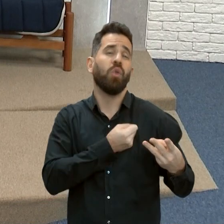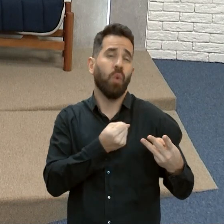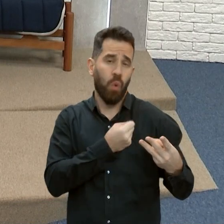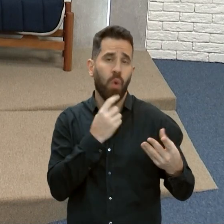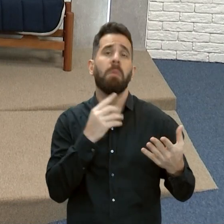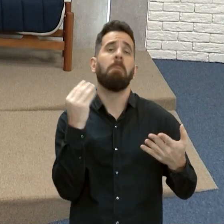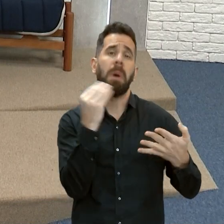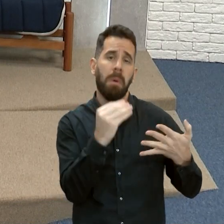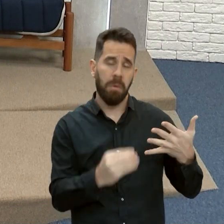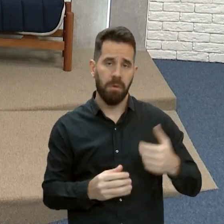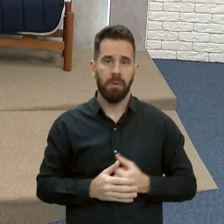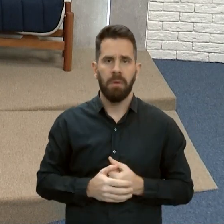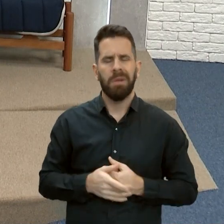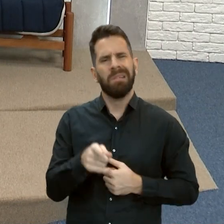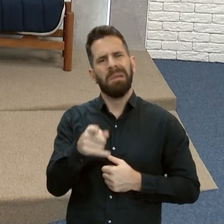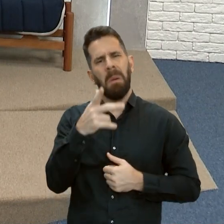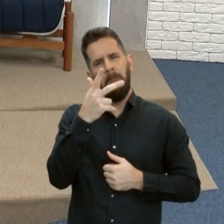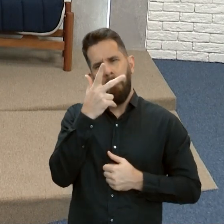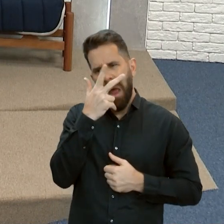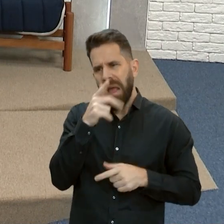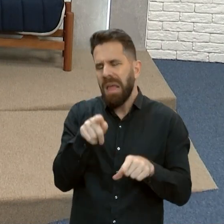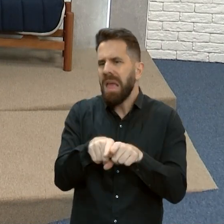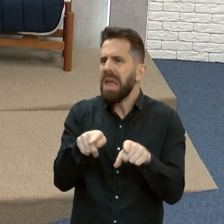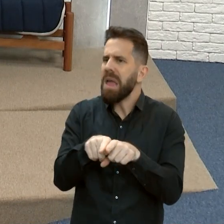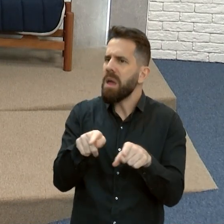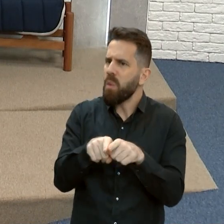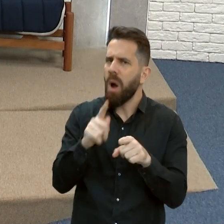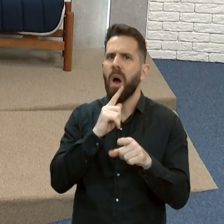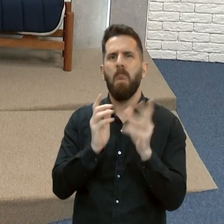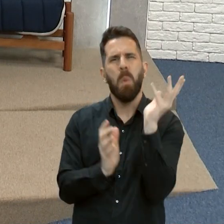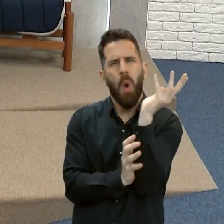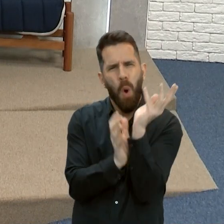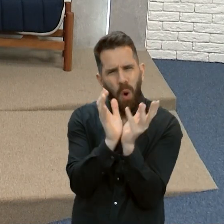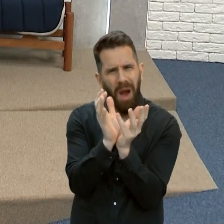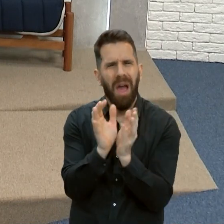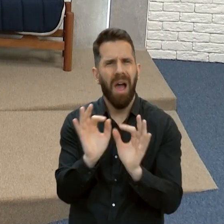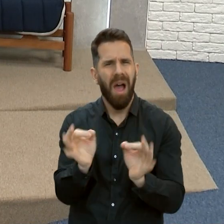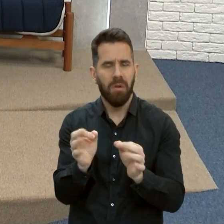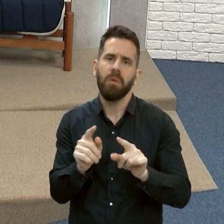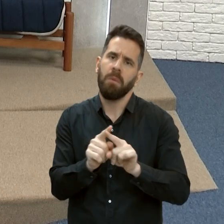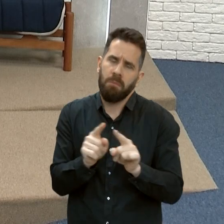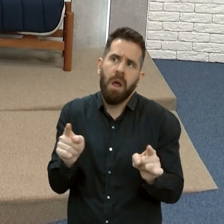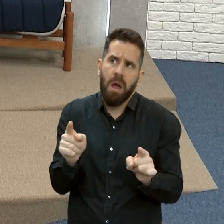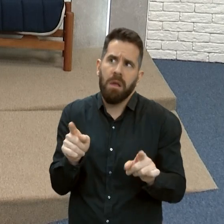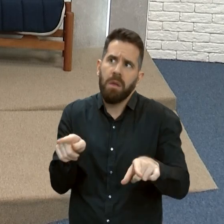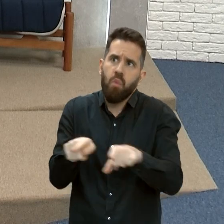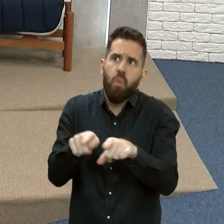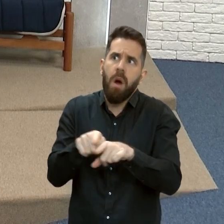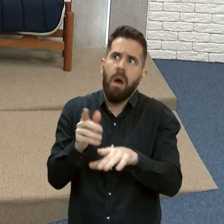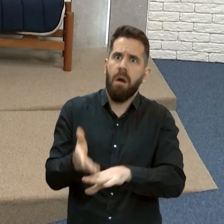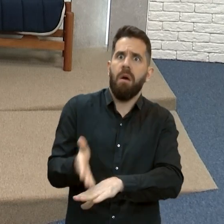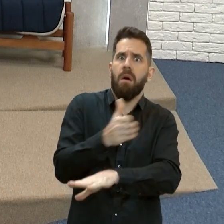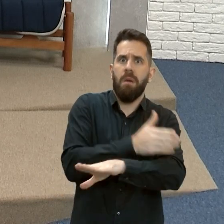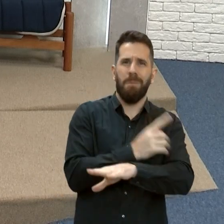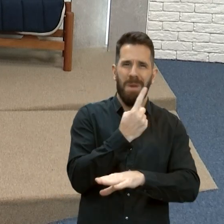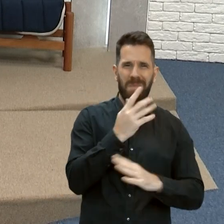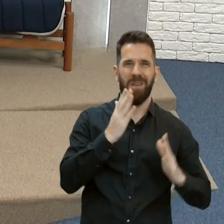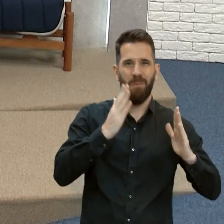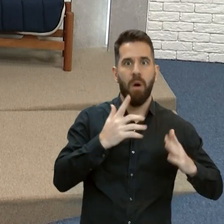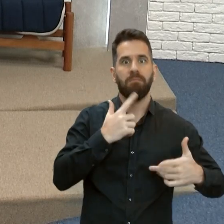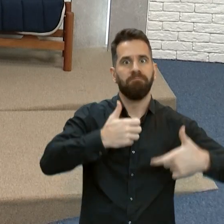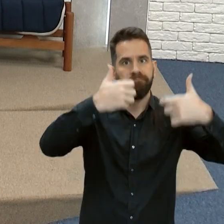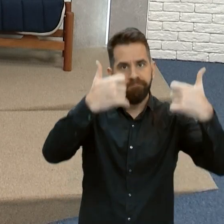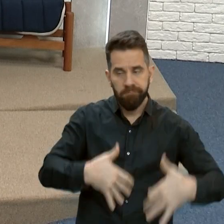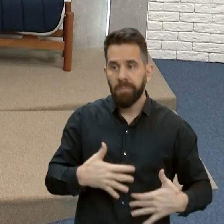e é mesmo, mas é aquela necessidade que nós falávamos inclusive no primeiro bloco. É necessário comprovar porque existem pessoas